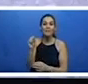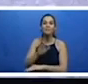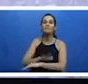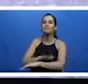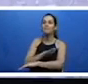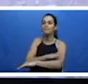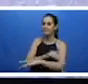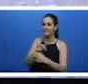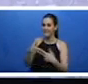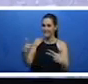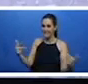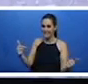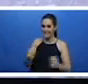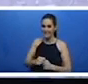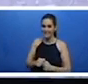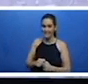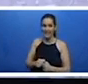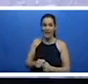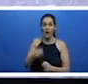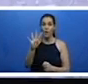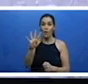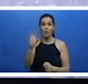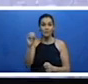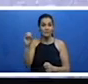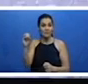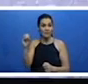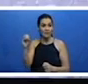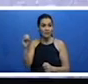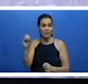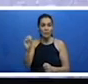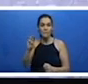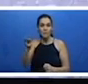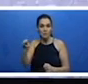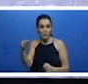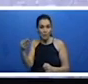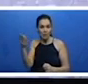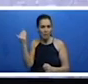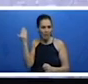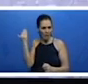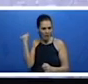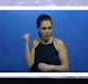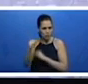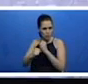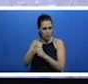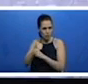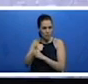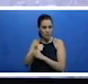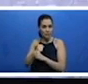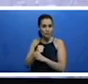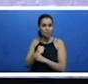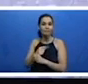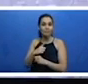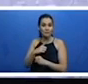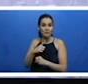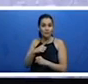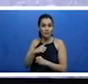de anos era encontrado o fóssil mais antigo de anfíbios, data há 400 milhões de anos.